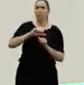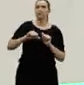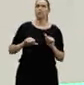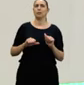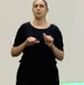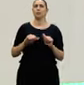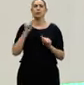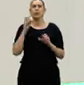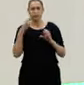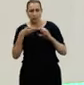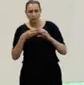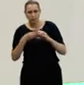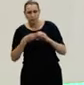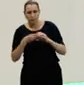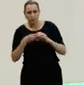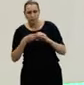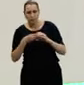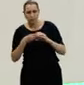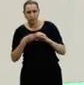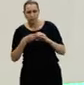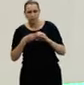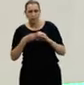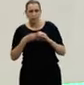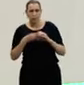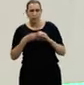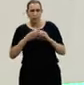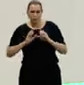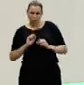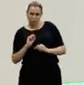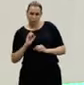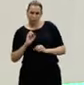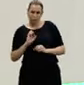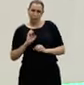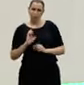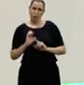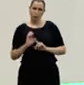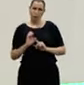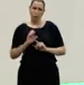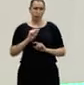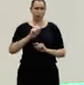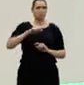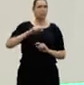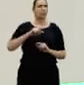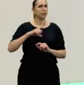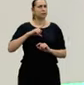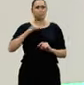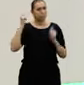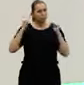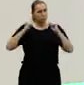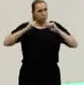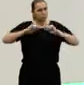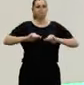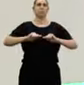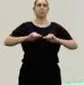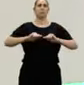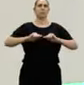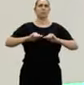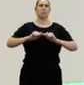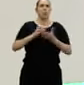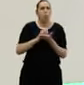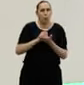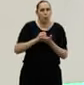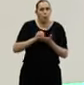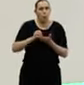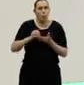transformar naquelas células lá dos anexos embrionários. Então, elas não são realmente capazes de originar